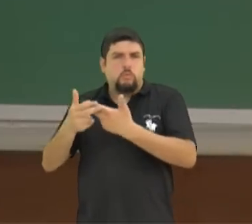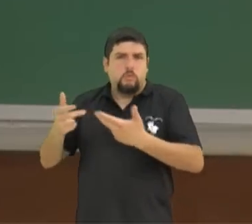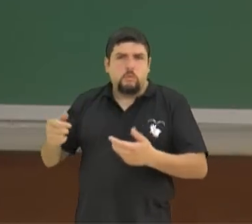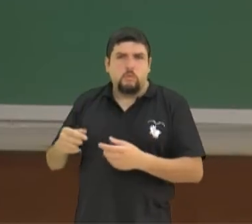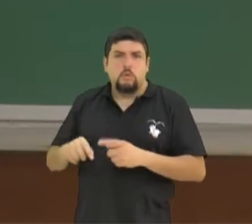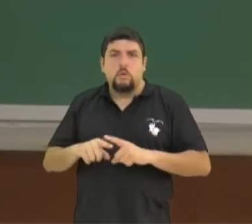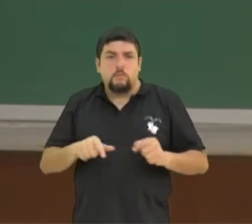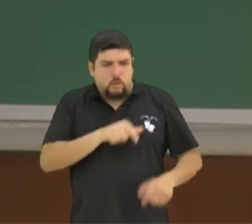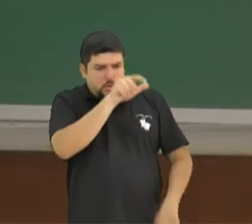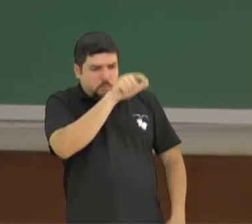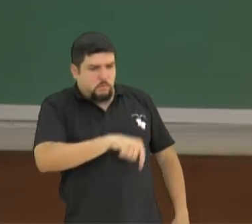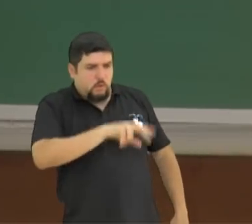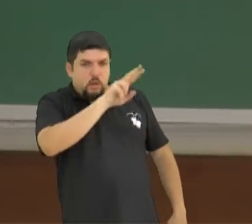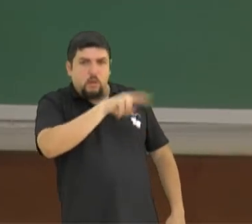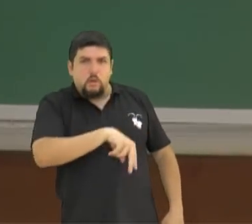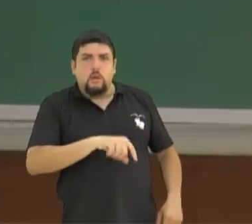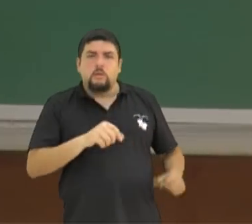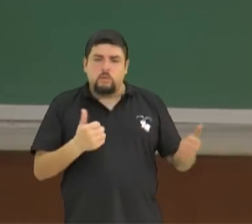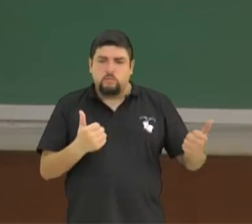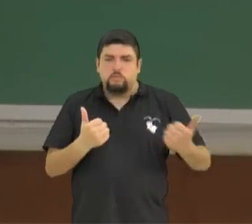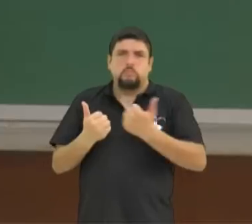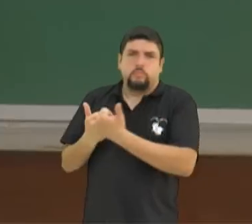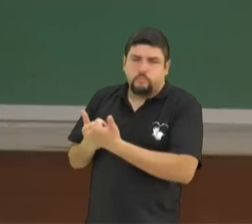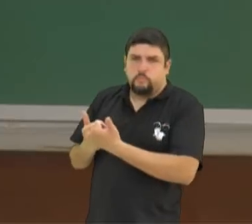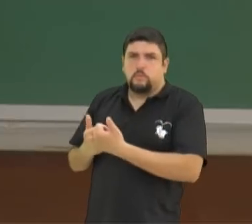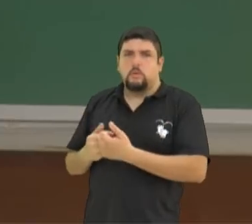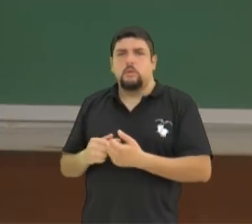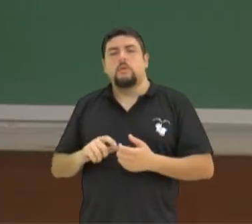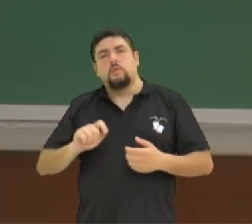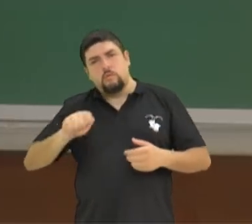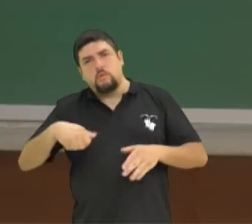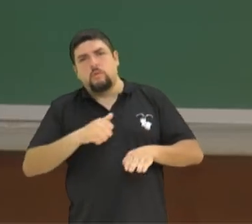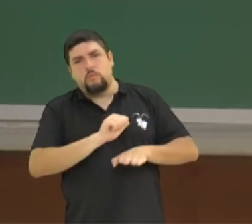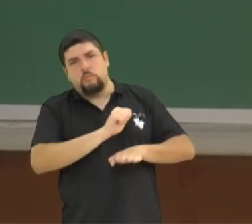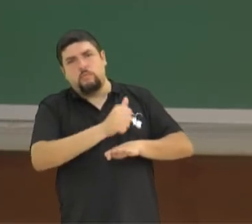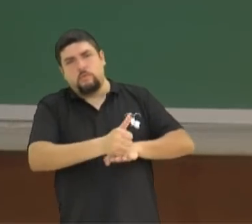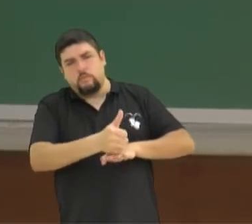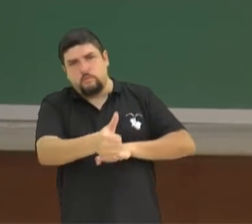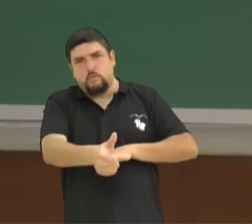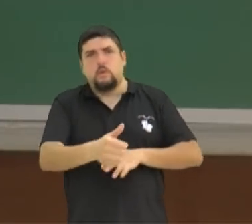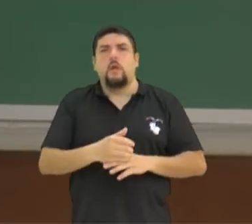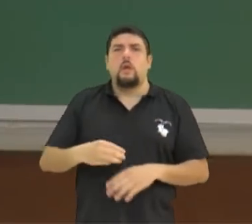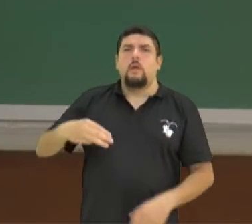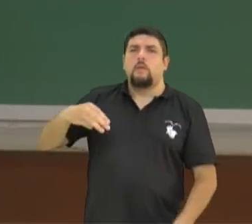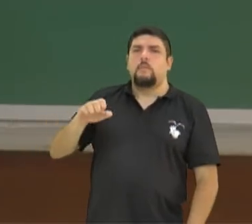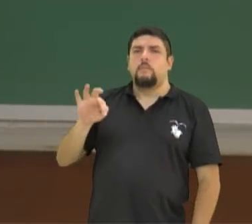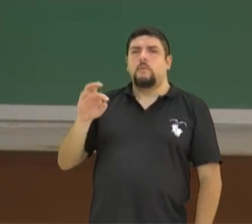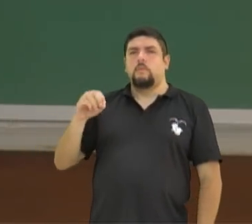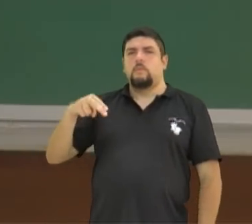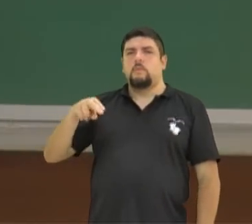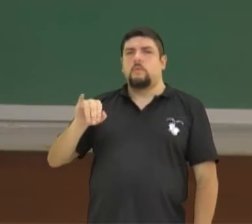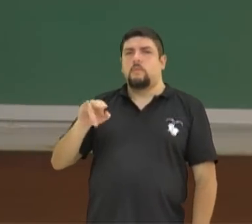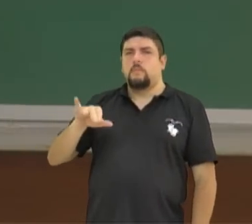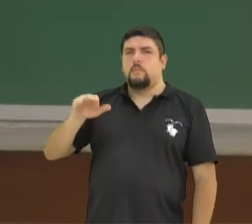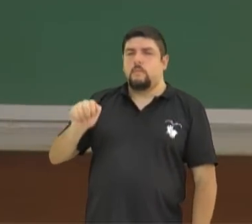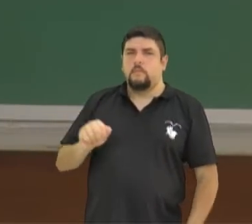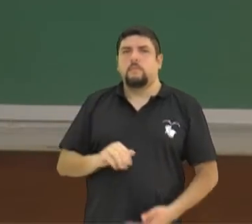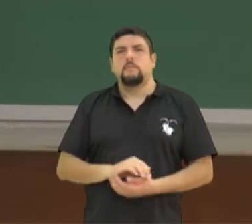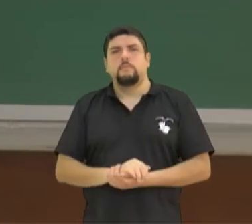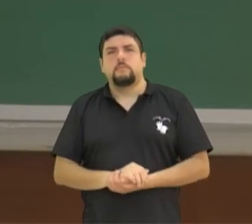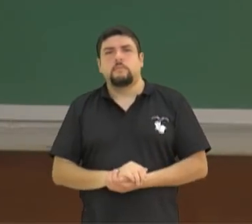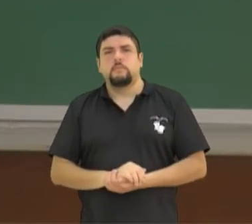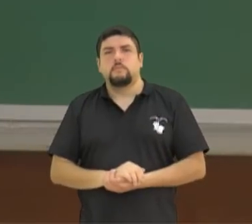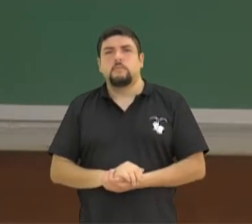si, não. Então, estou substituindo ali a obra pelo autor. Nesse caso, eu tenho metonímia, né? Vamos comer